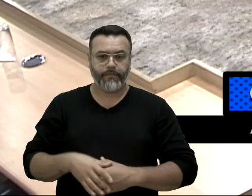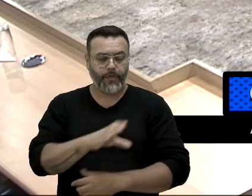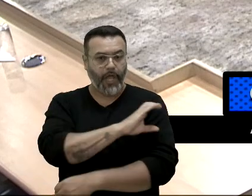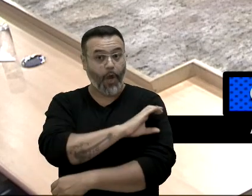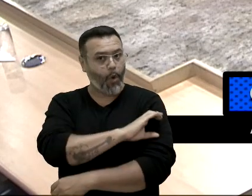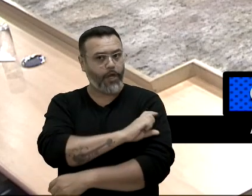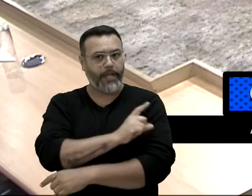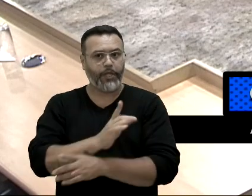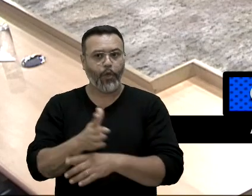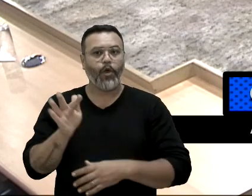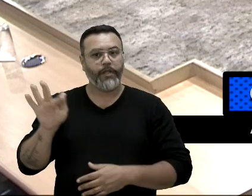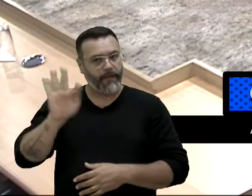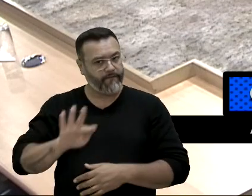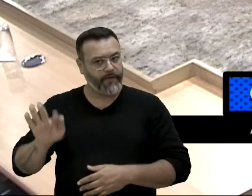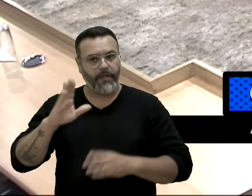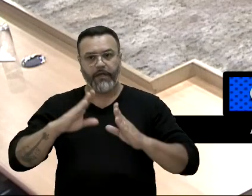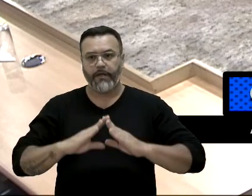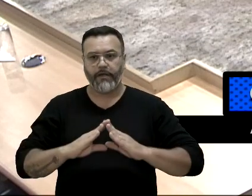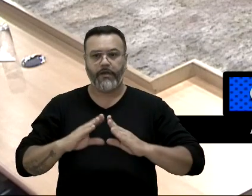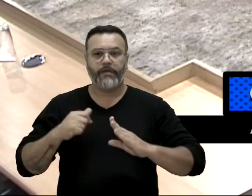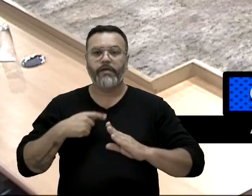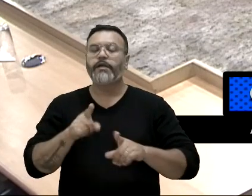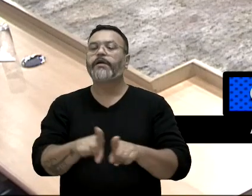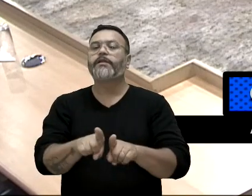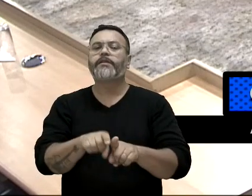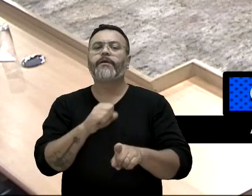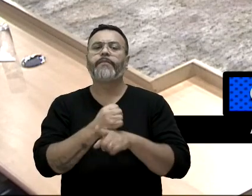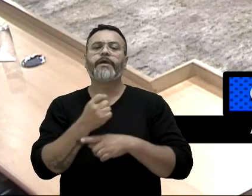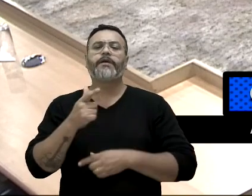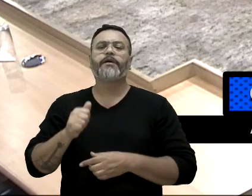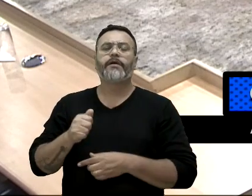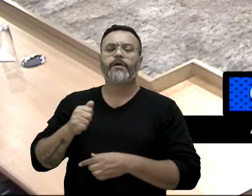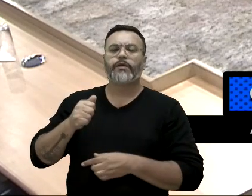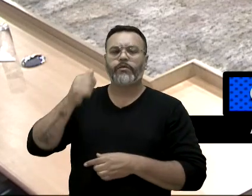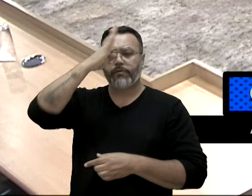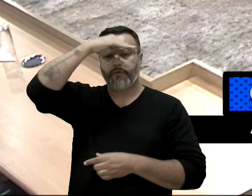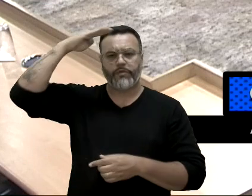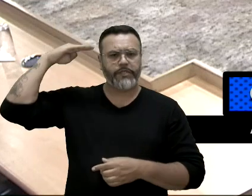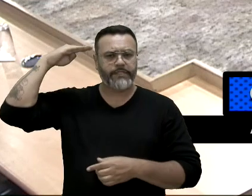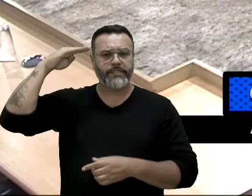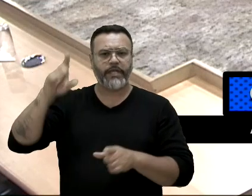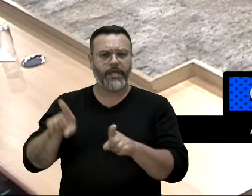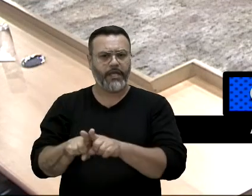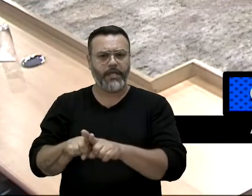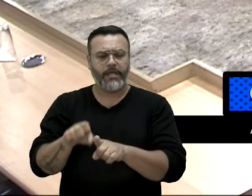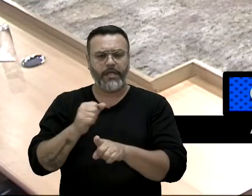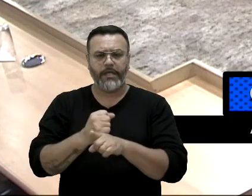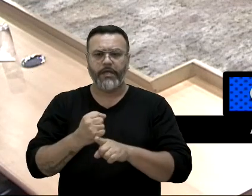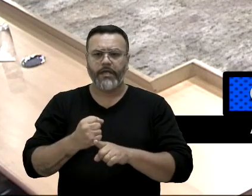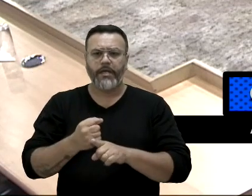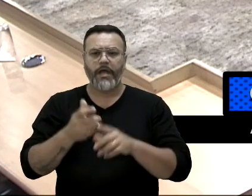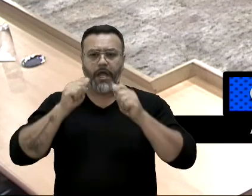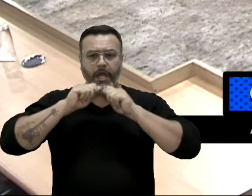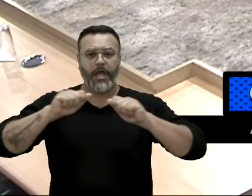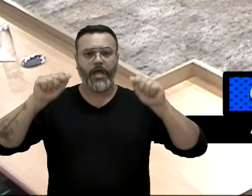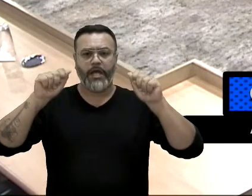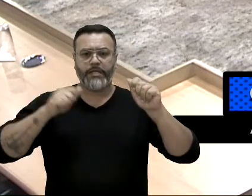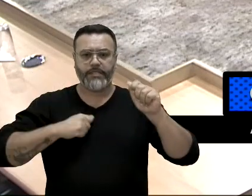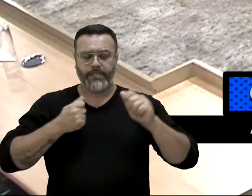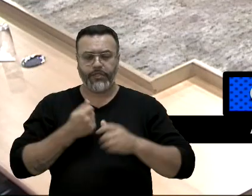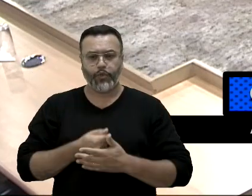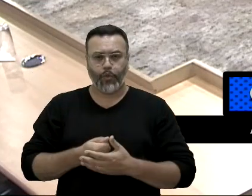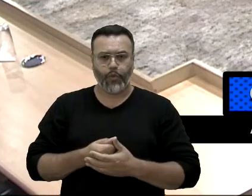registramos ainda a presença do vereador Gessé e dos assessores parlamentar Rodrigo Miranda, chefe de gabinete do